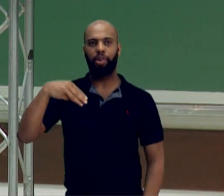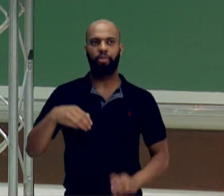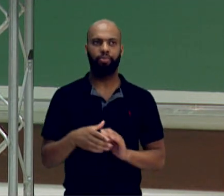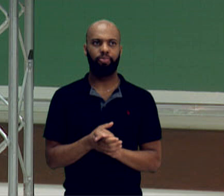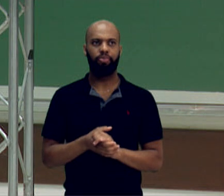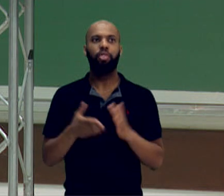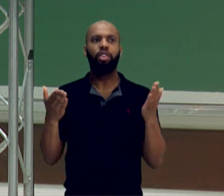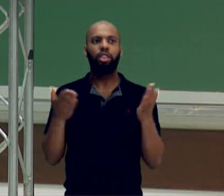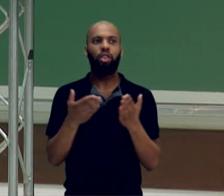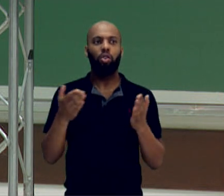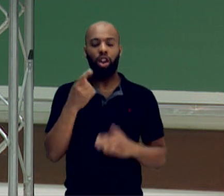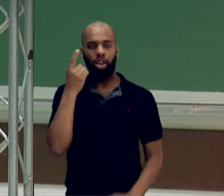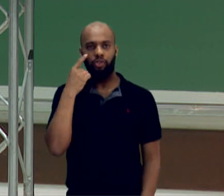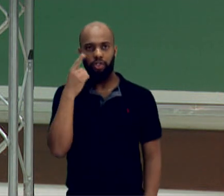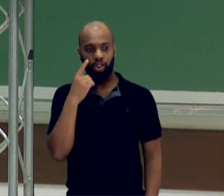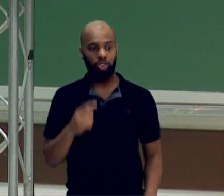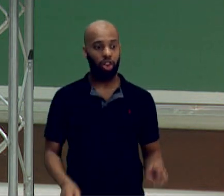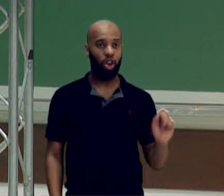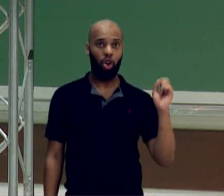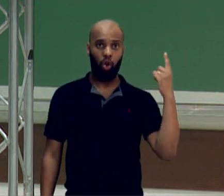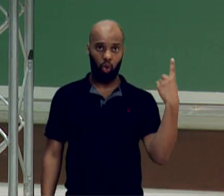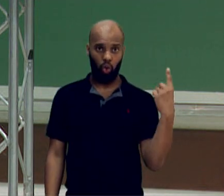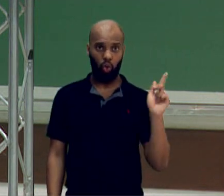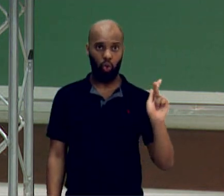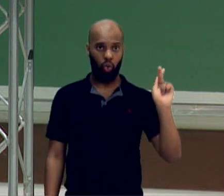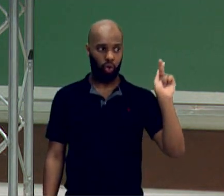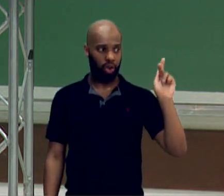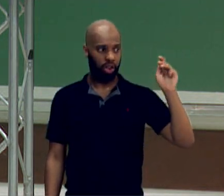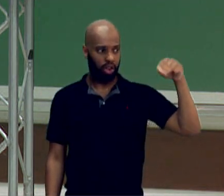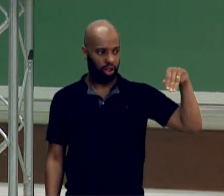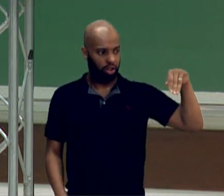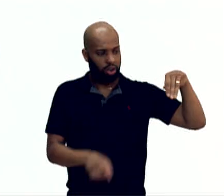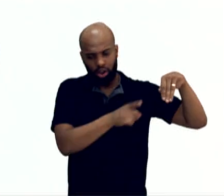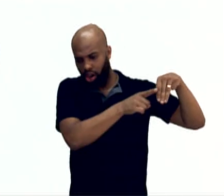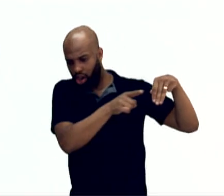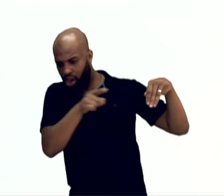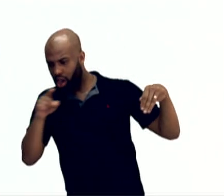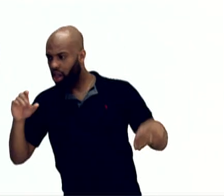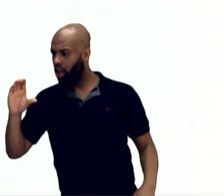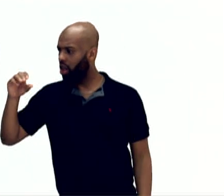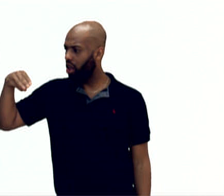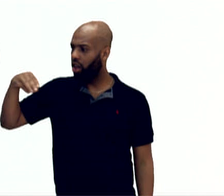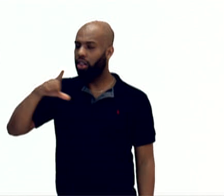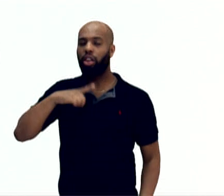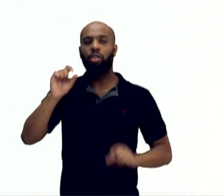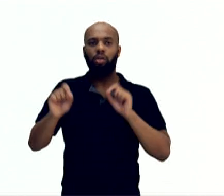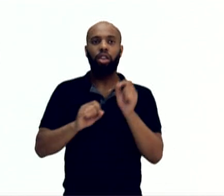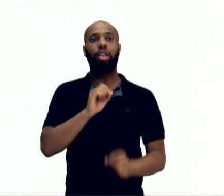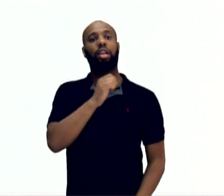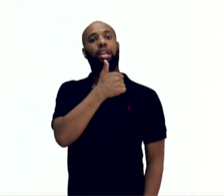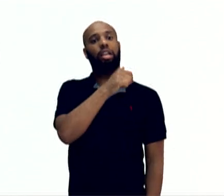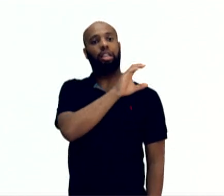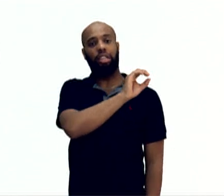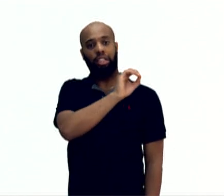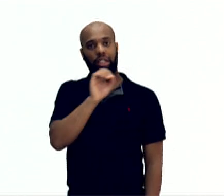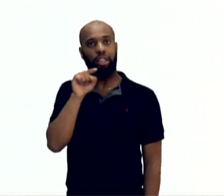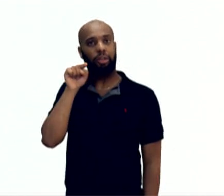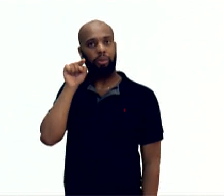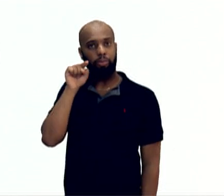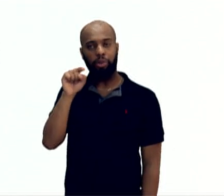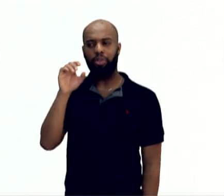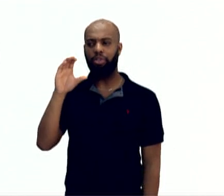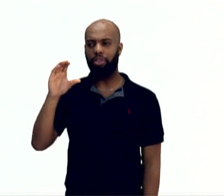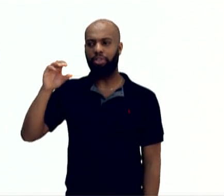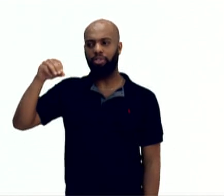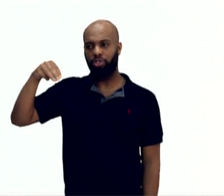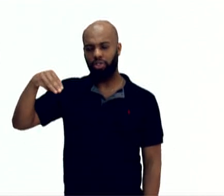para eu chegar no centímetro. Então, vamos lá. 1 quilômetro para eu chegar no centímetro, eu tenho 100.000 centímetros.